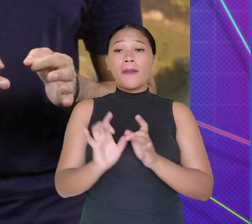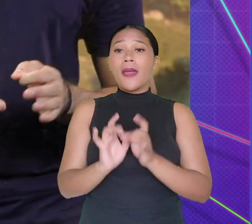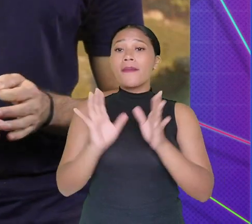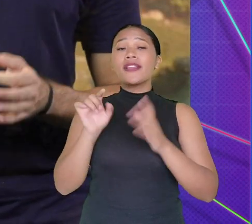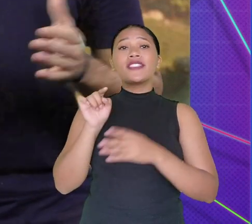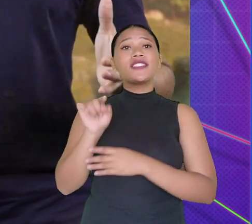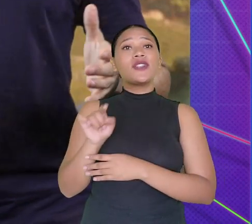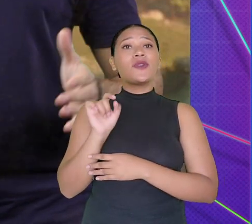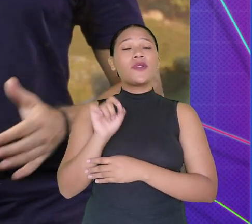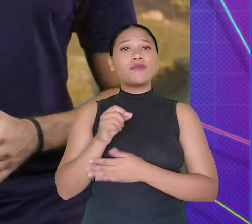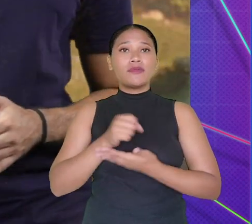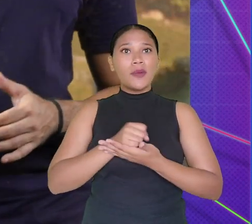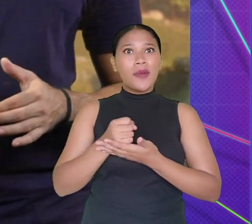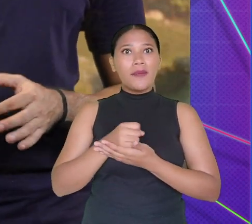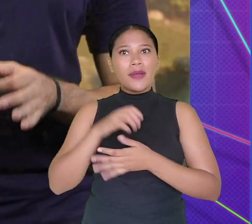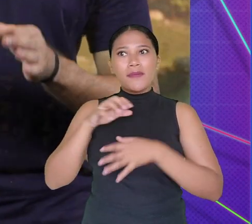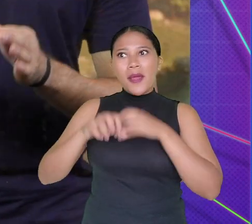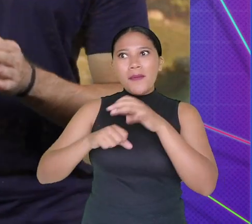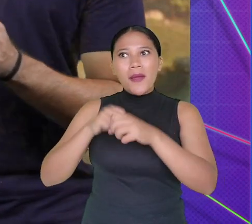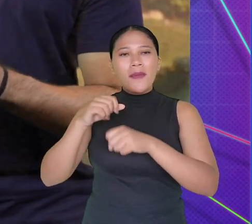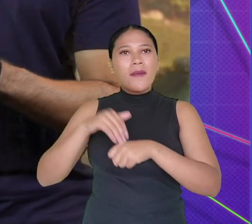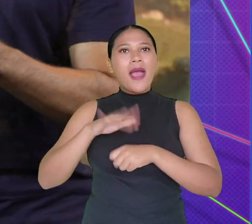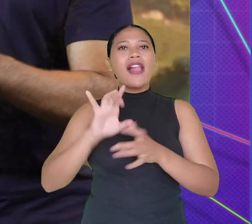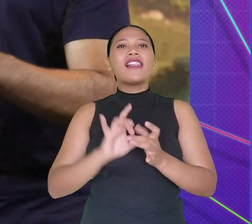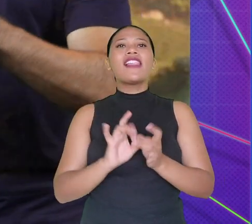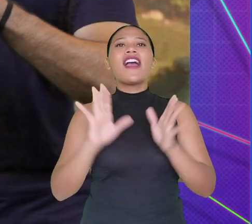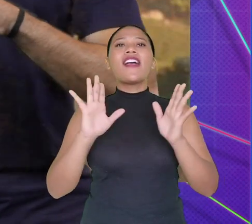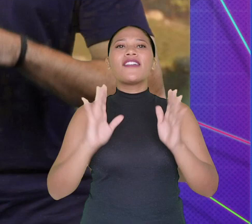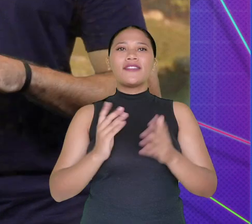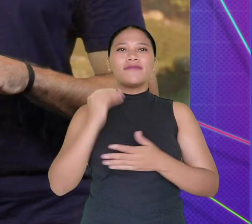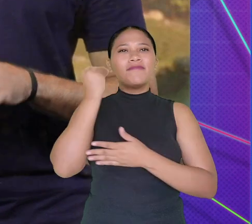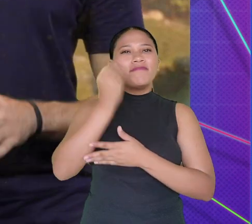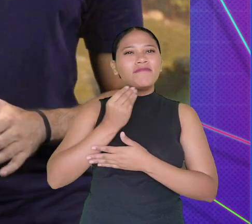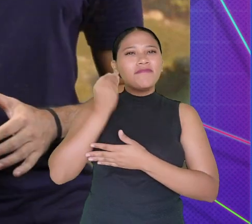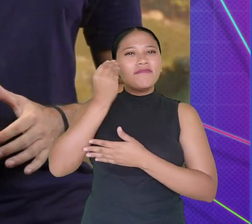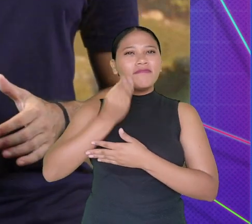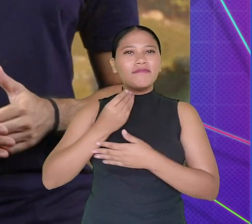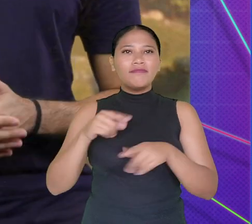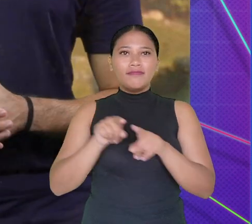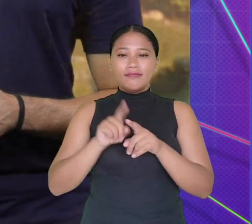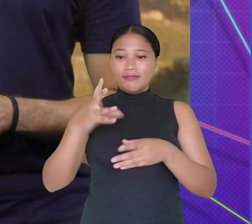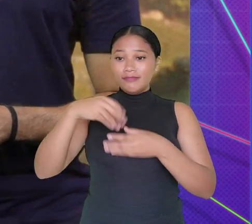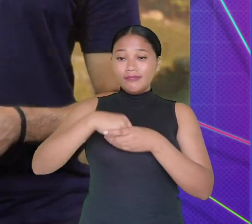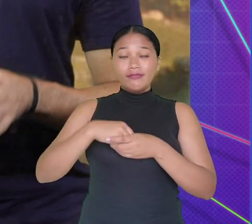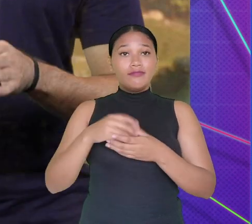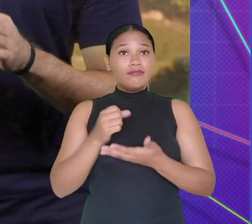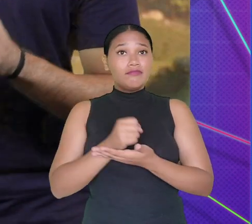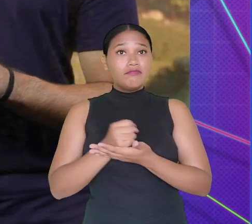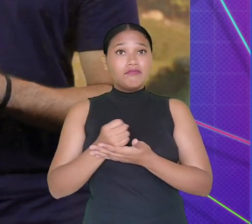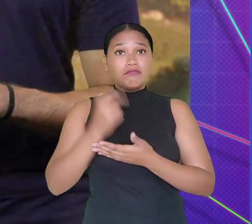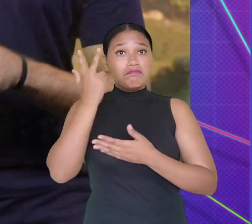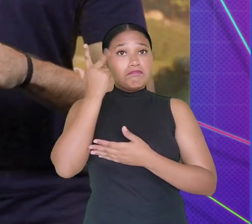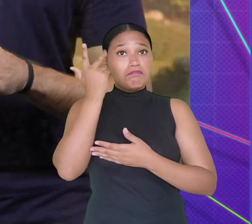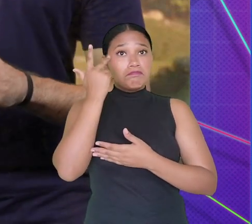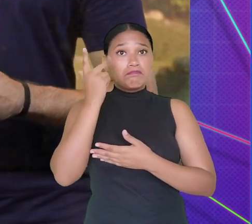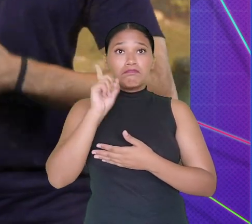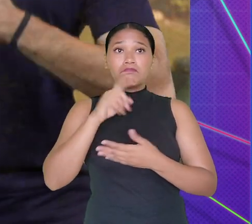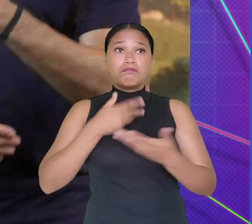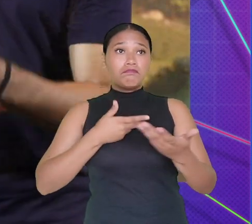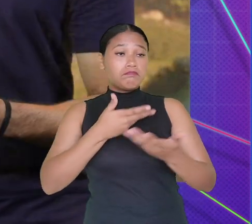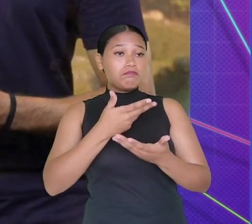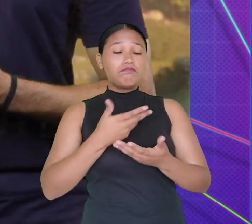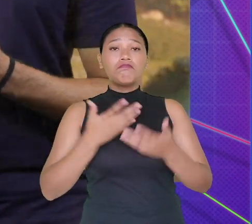específico, permitindo assim ao jogador explorar o jogo de maneira mais livre. As interações orgânicas dentro dos jogos se